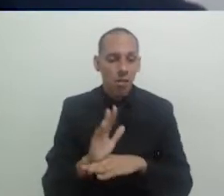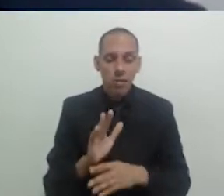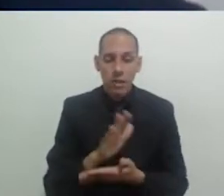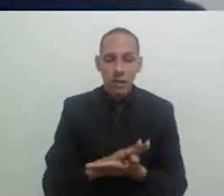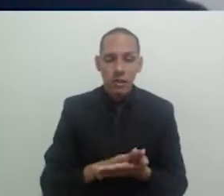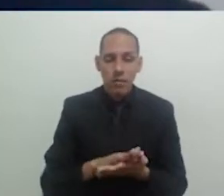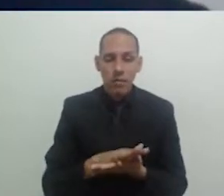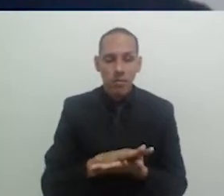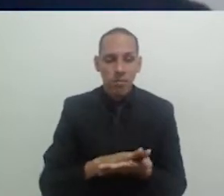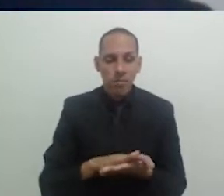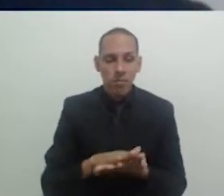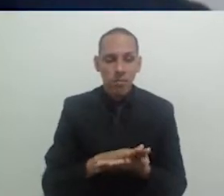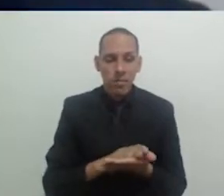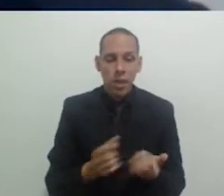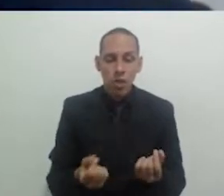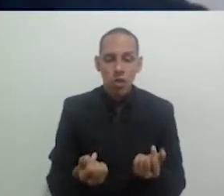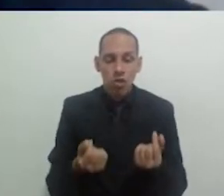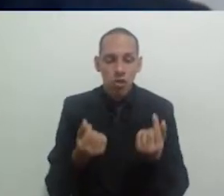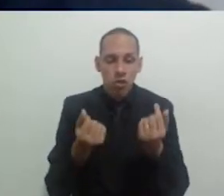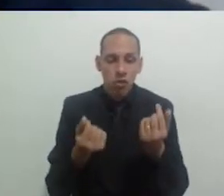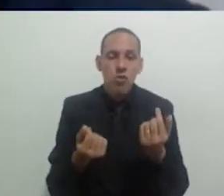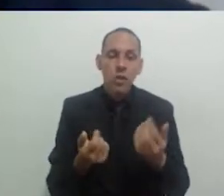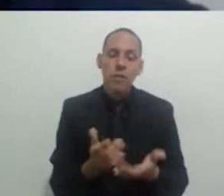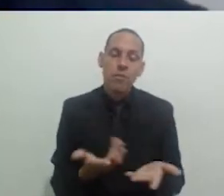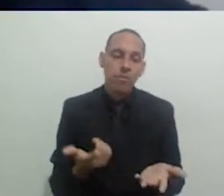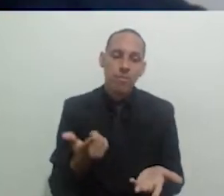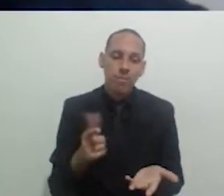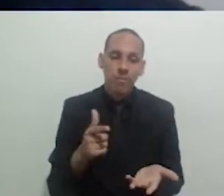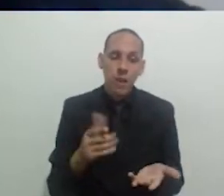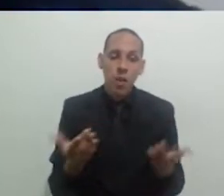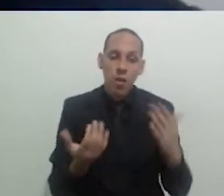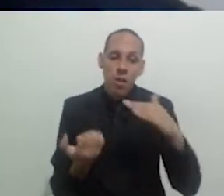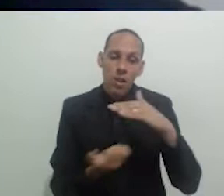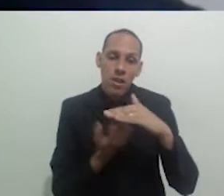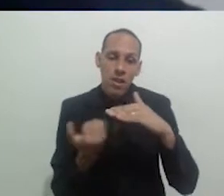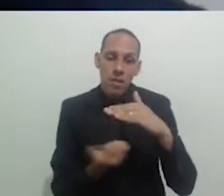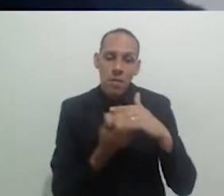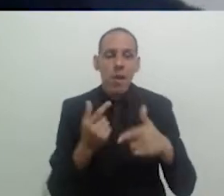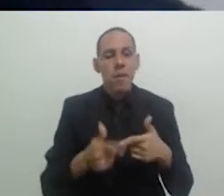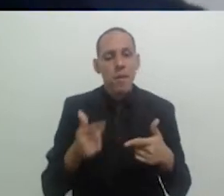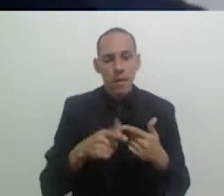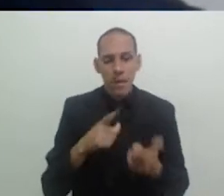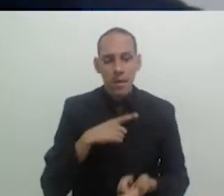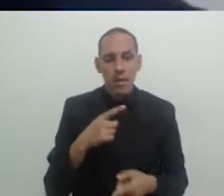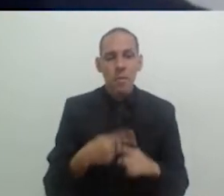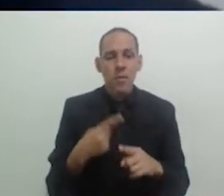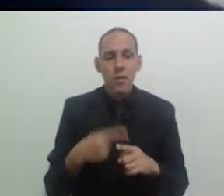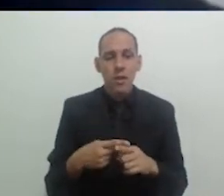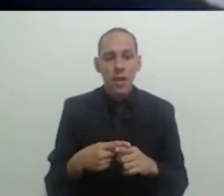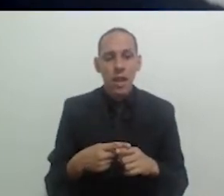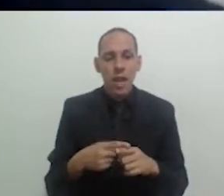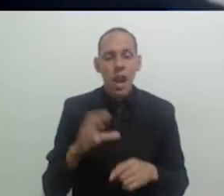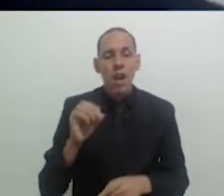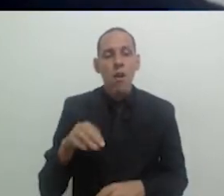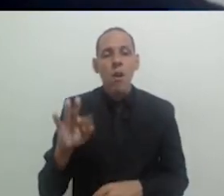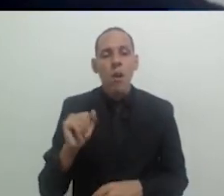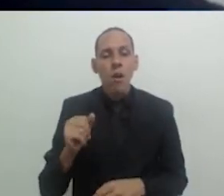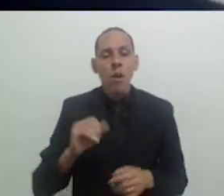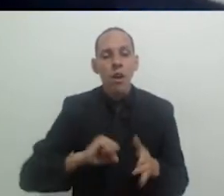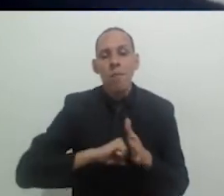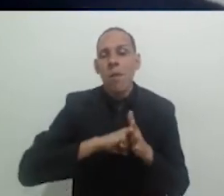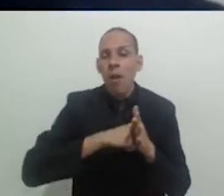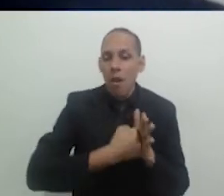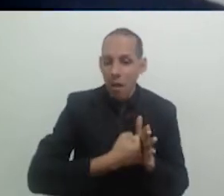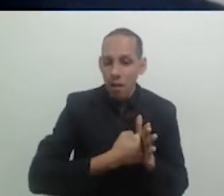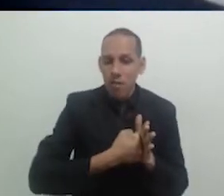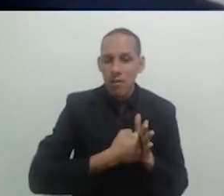recursos financeiros e a empresa hoje está passando por maus bocados porque teve suas contas bloqueadas sem ter dado causa